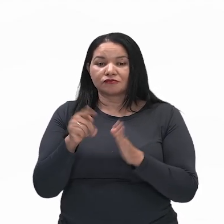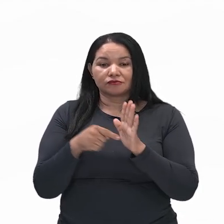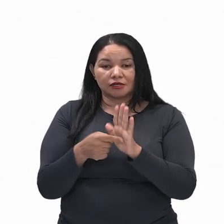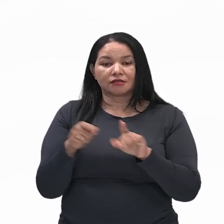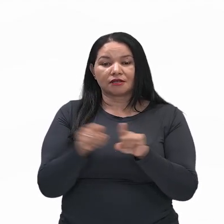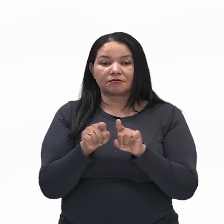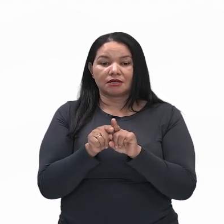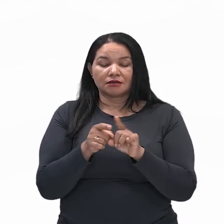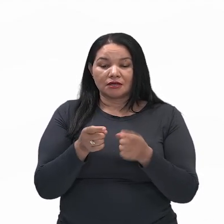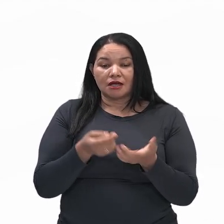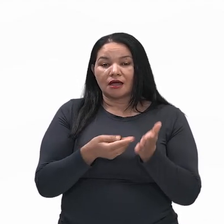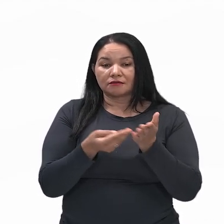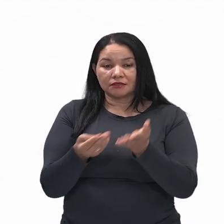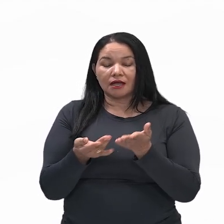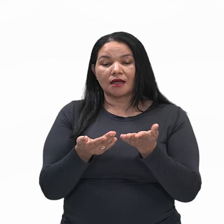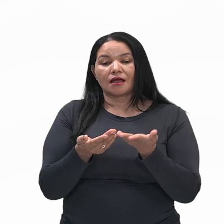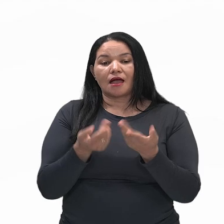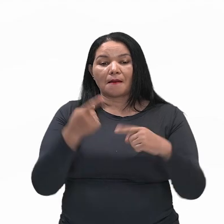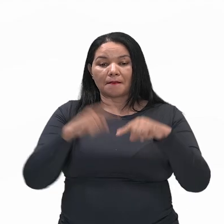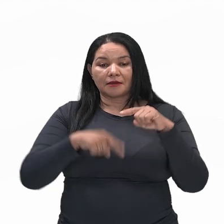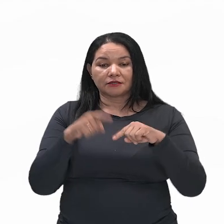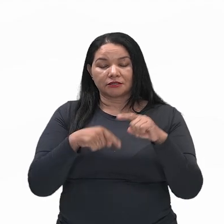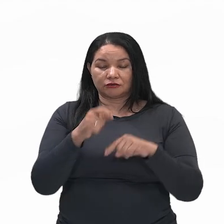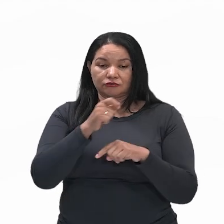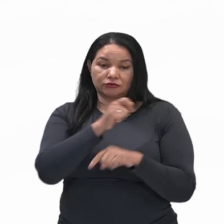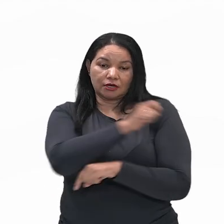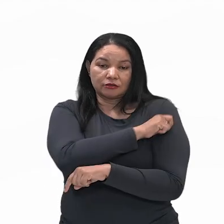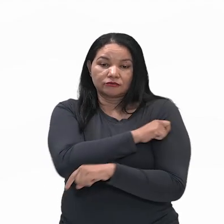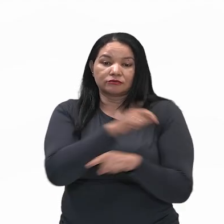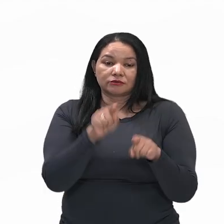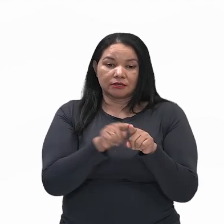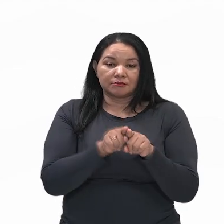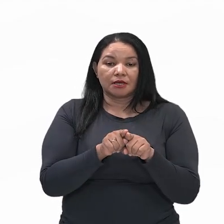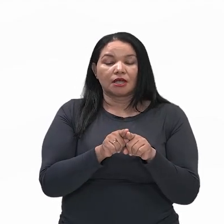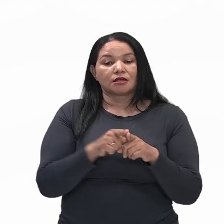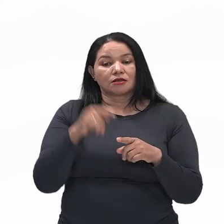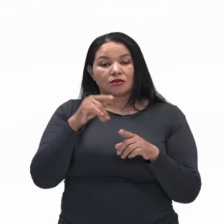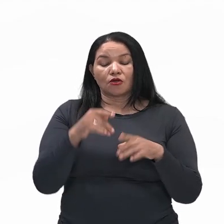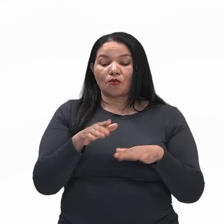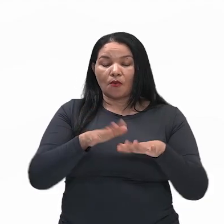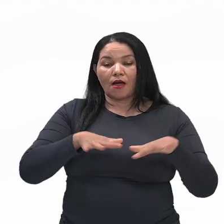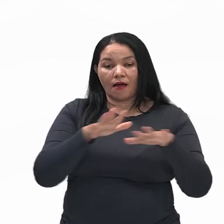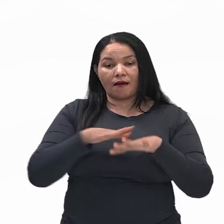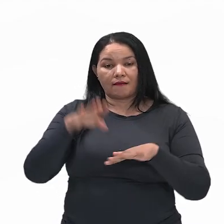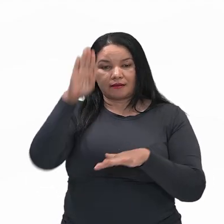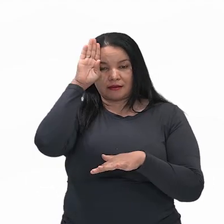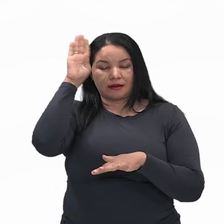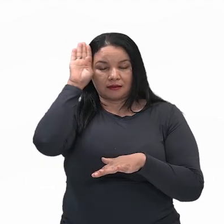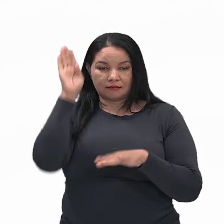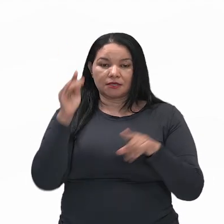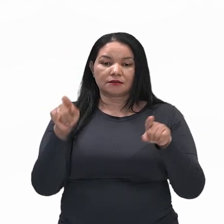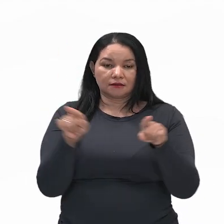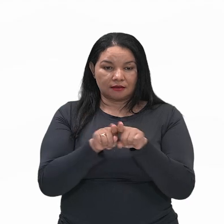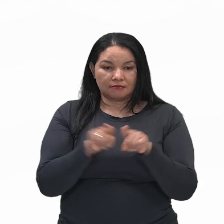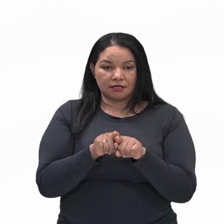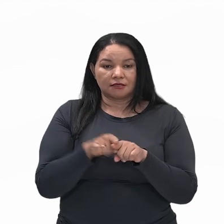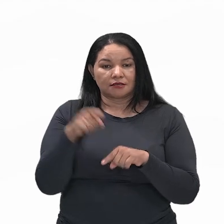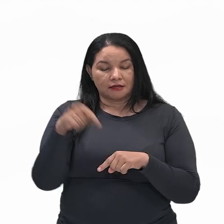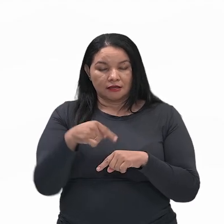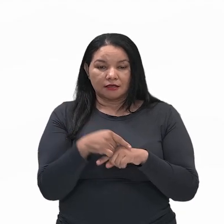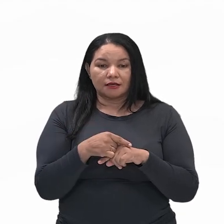materiais aos seus alunos em ambientes acadêmicos, certo? Que acontece muito aqui na nossa